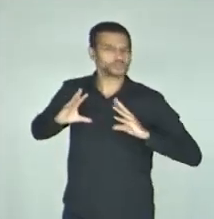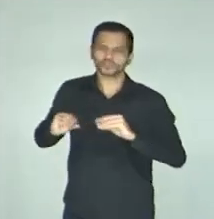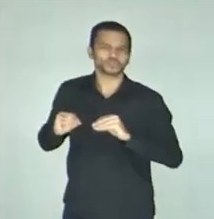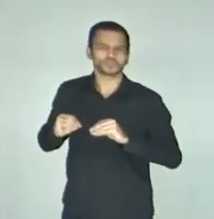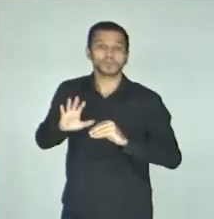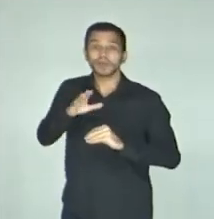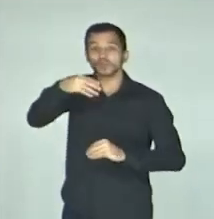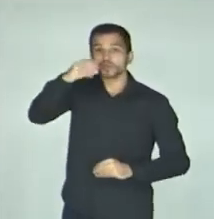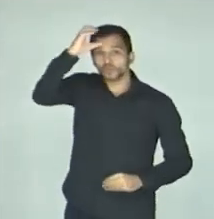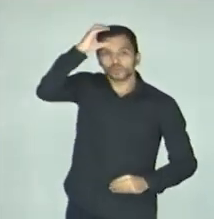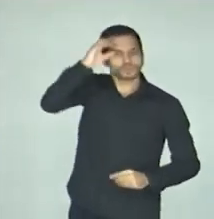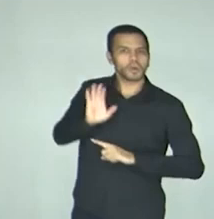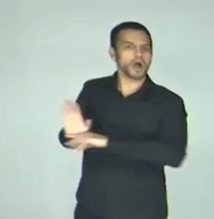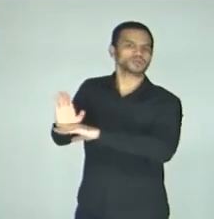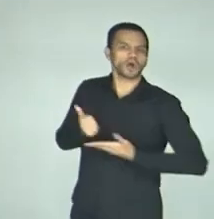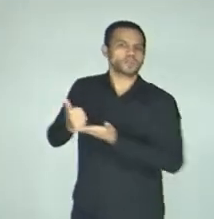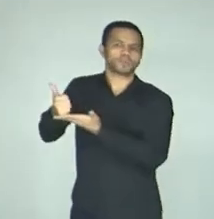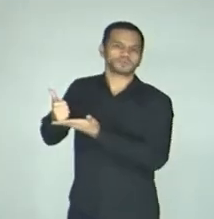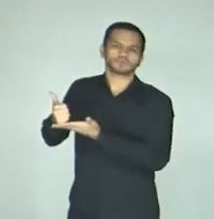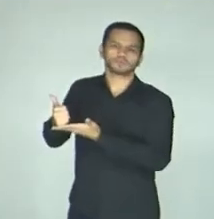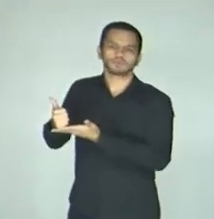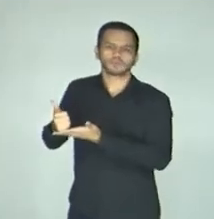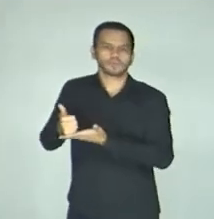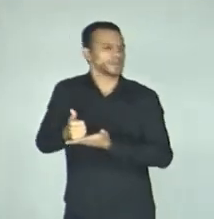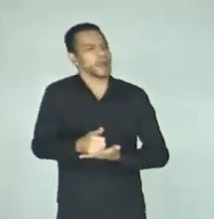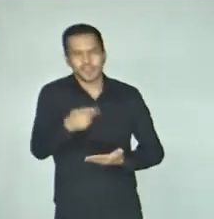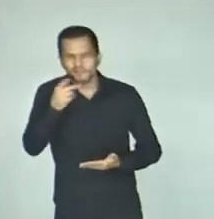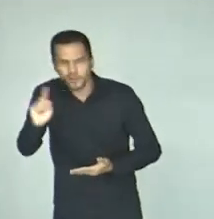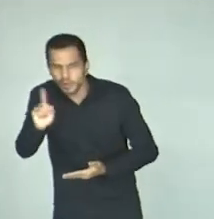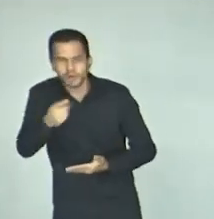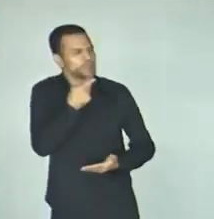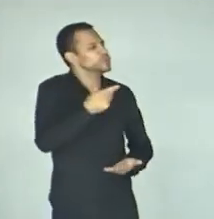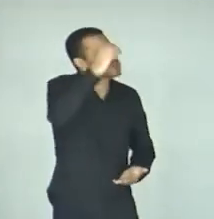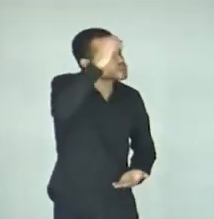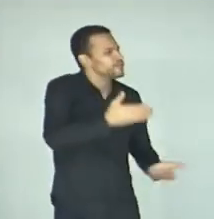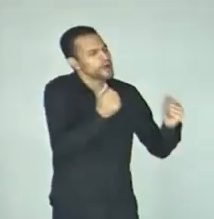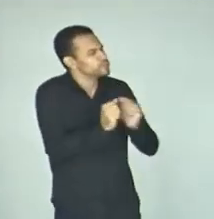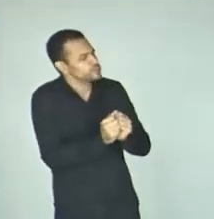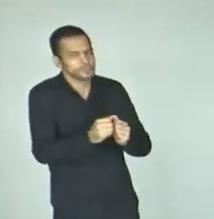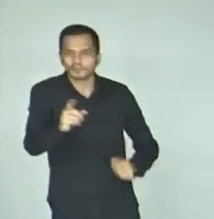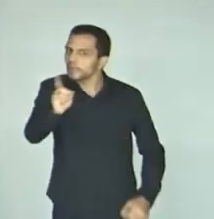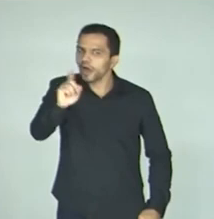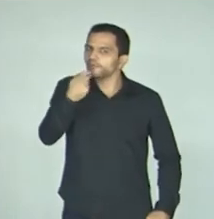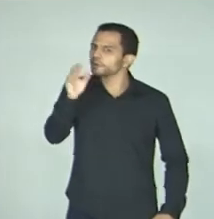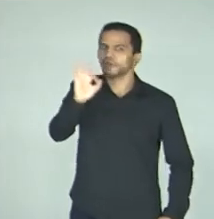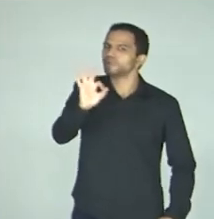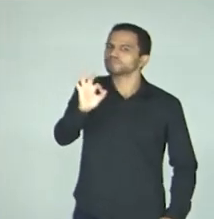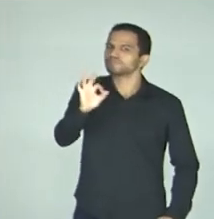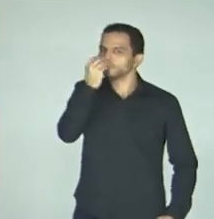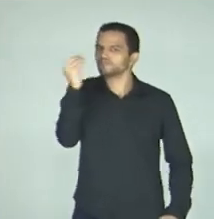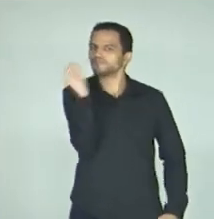recuperou por causa do tio e não se arrependeu não não falou tio vou mandar junto tio vou mandar junto não bom